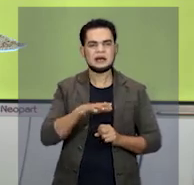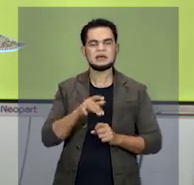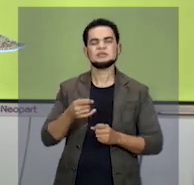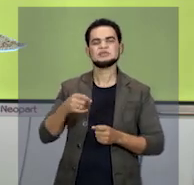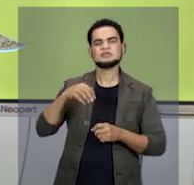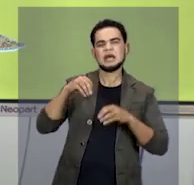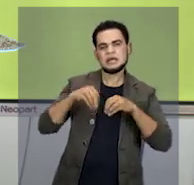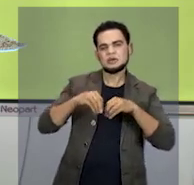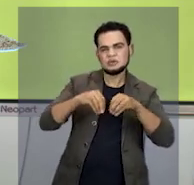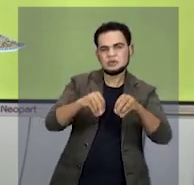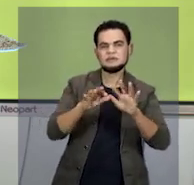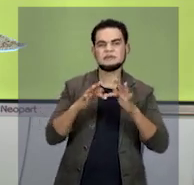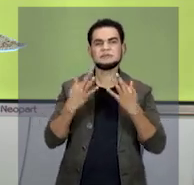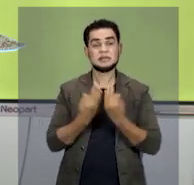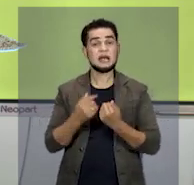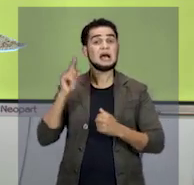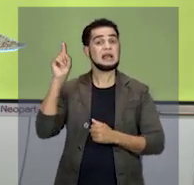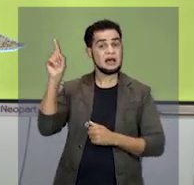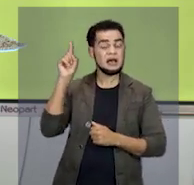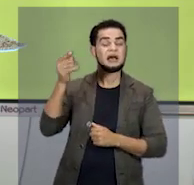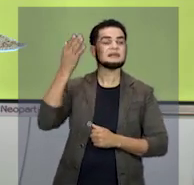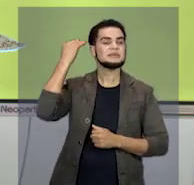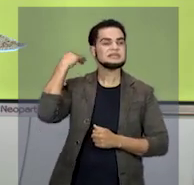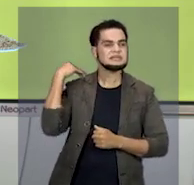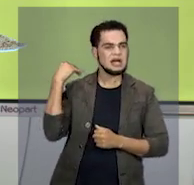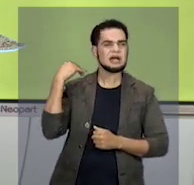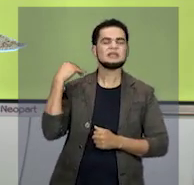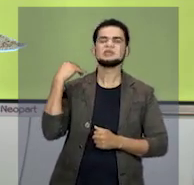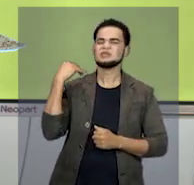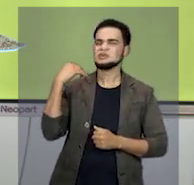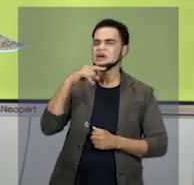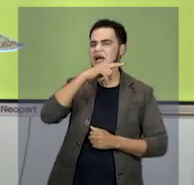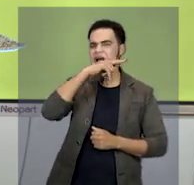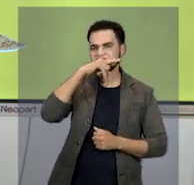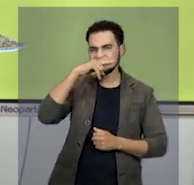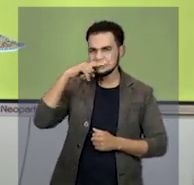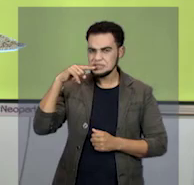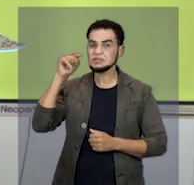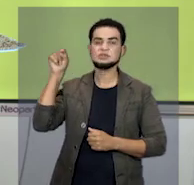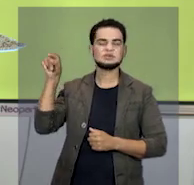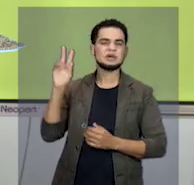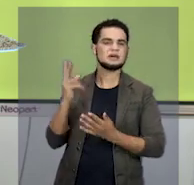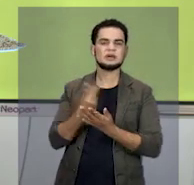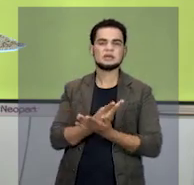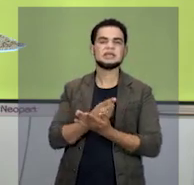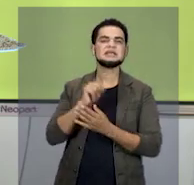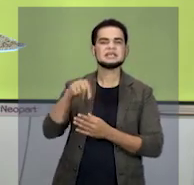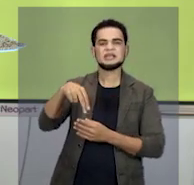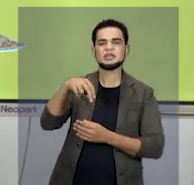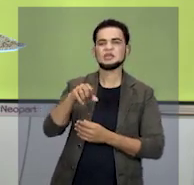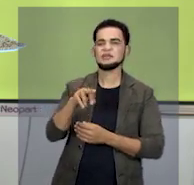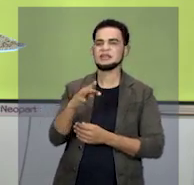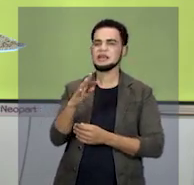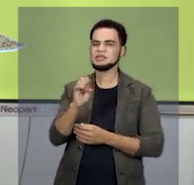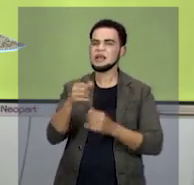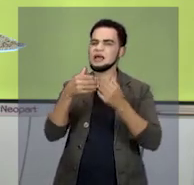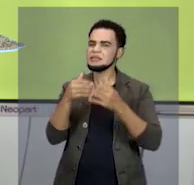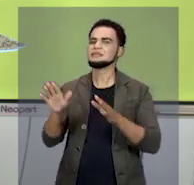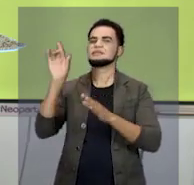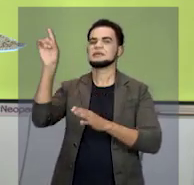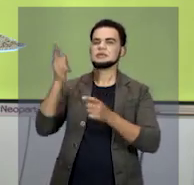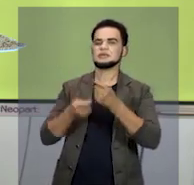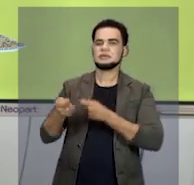vamos dar o destaque aí para a cana-de-açúcar na época ali, para a região Nordeste, que deu a abertura para esse grande ciclo econômico.